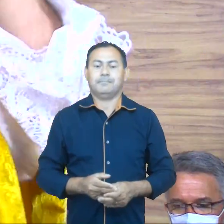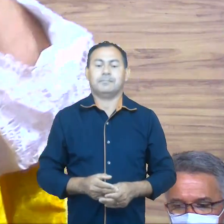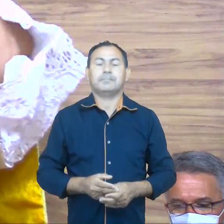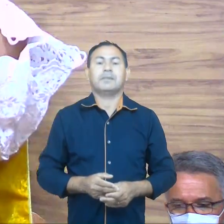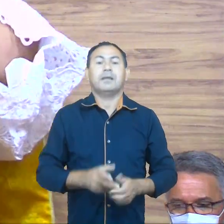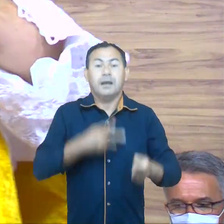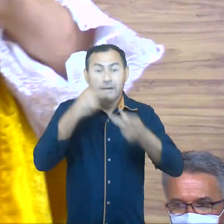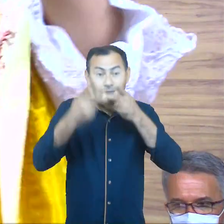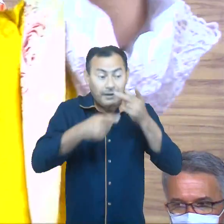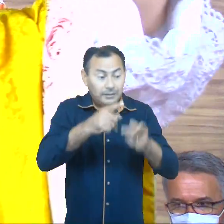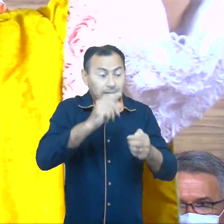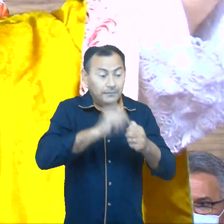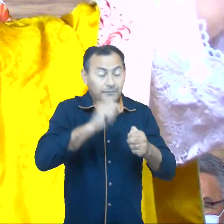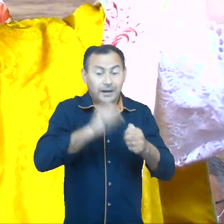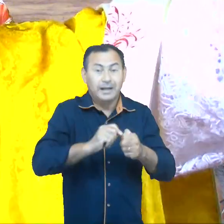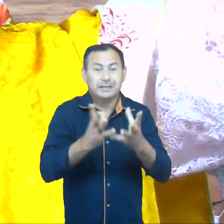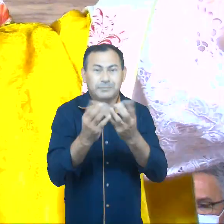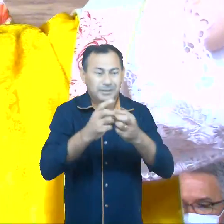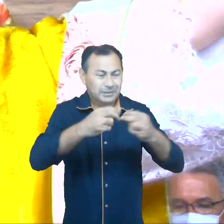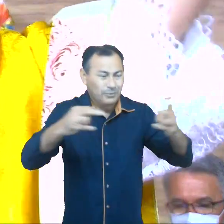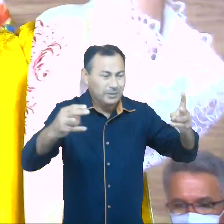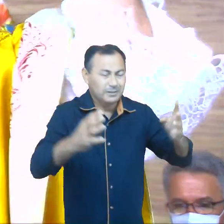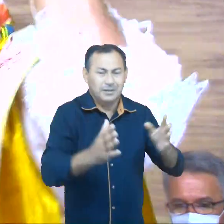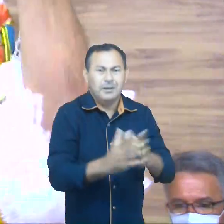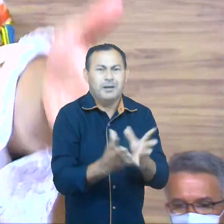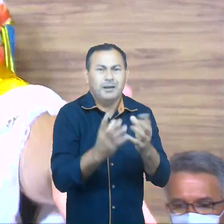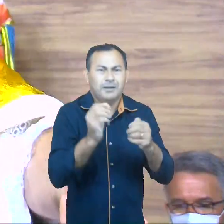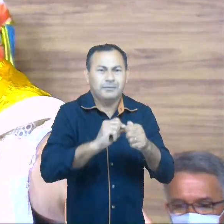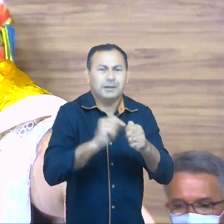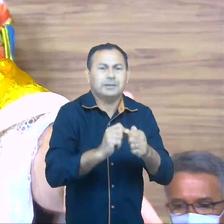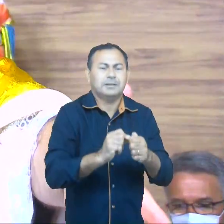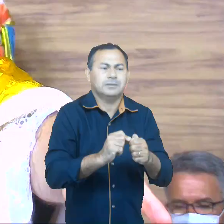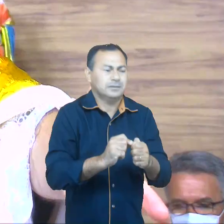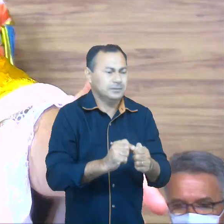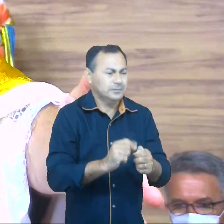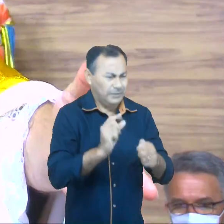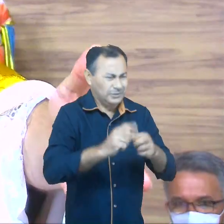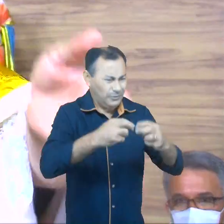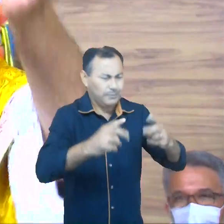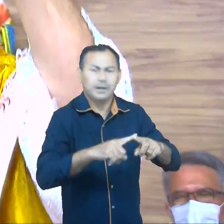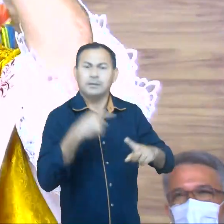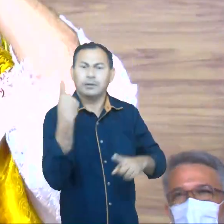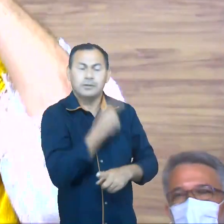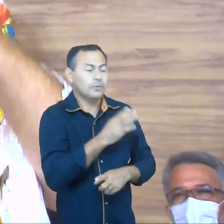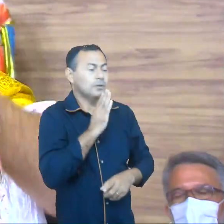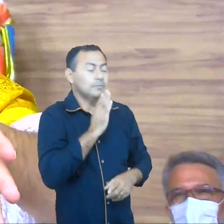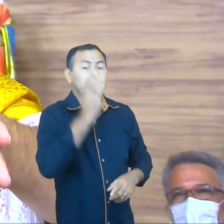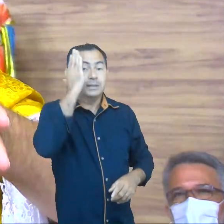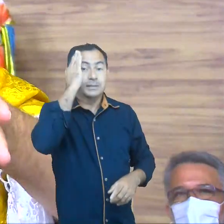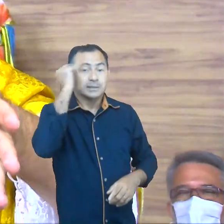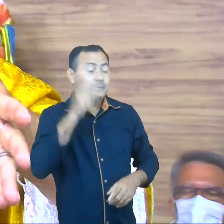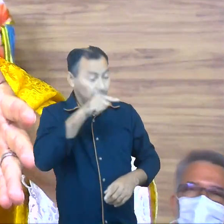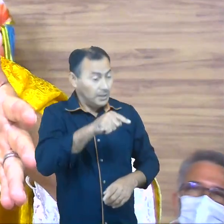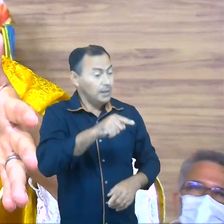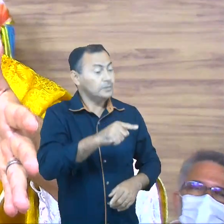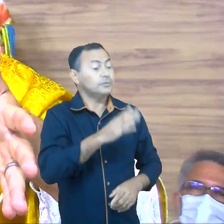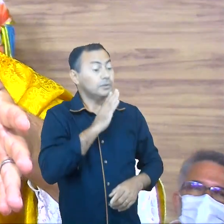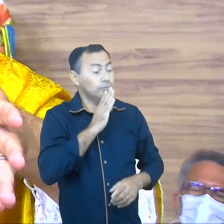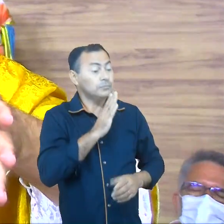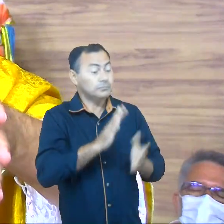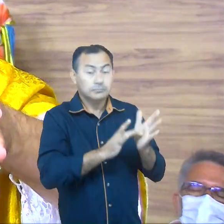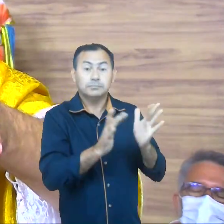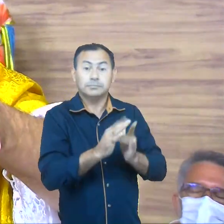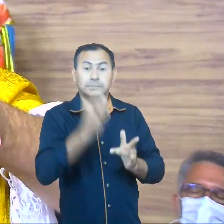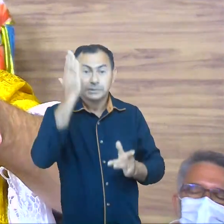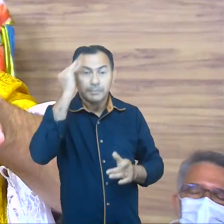Dizem que ele faz tantas coisas, mas nós conhecemos ele, nós sabemos quem ele é.